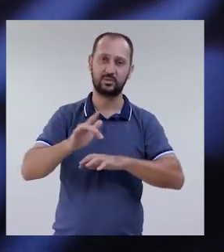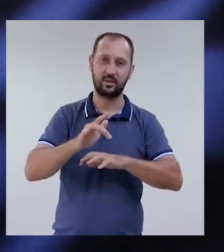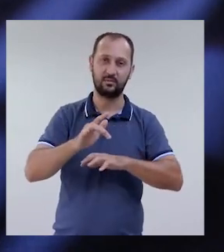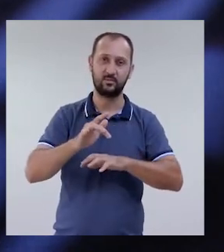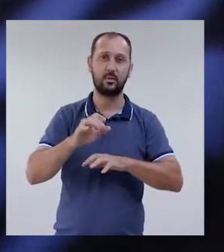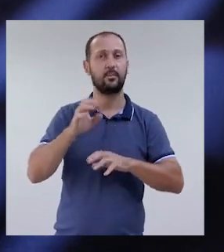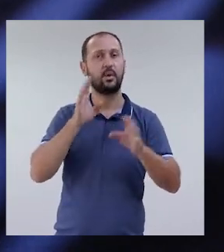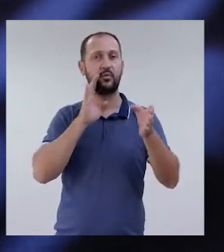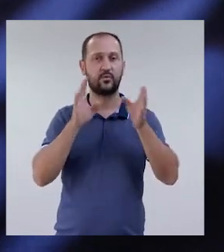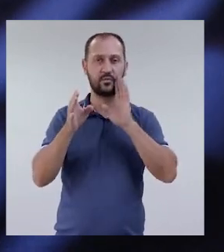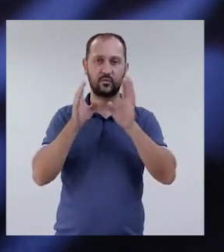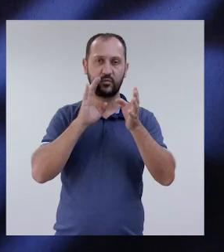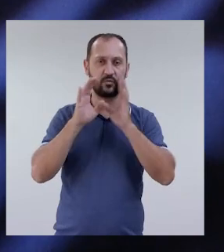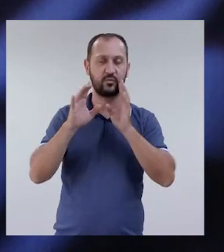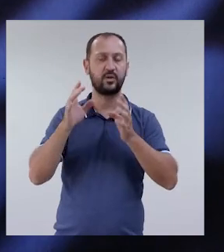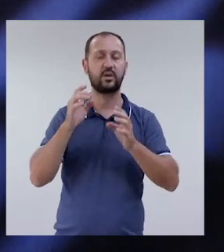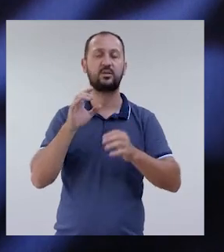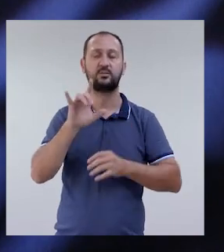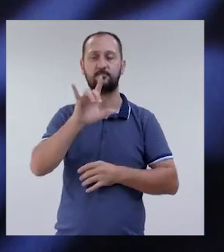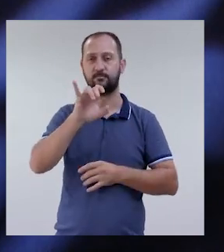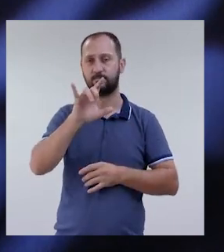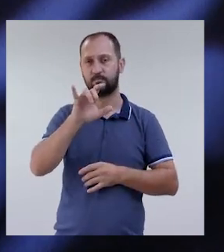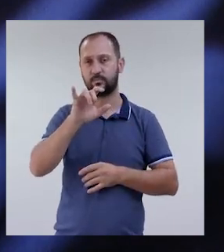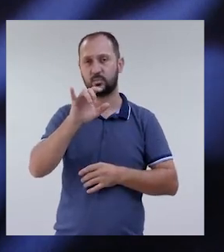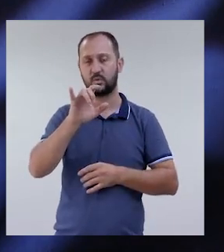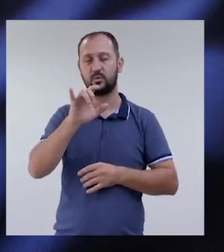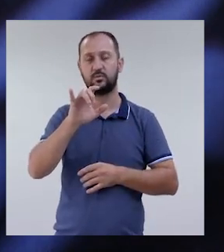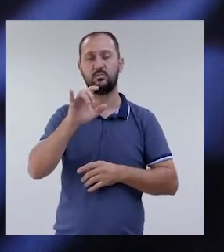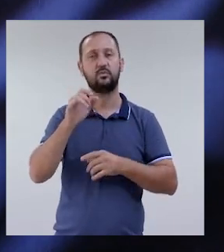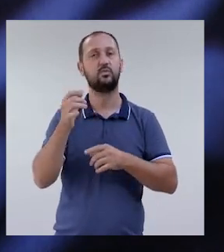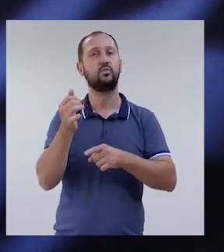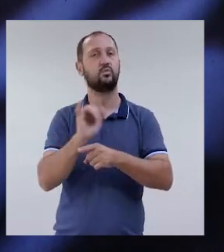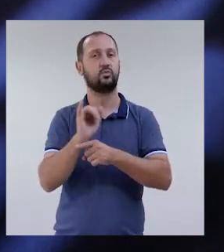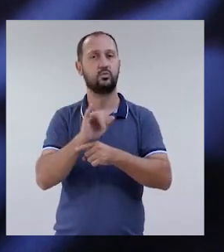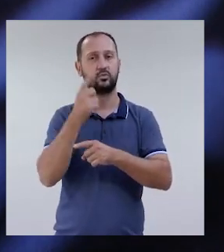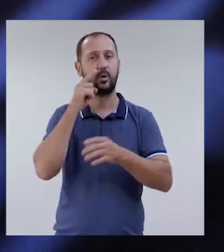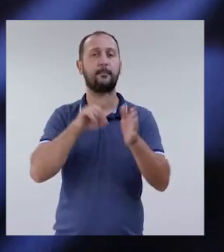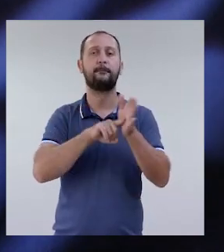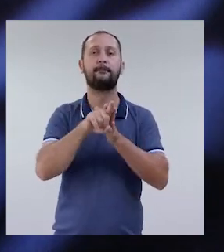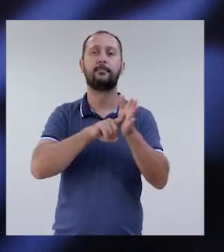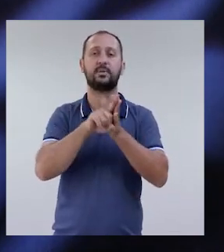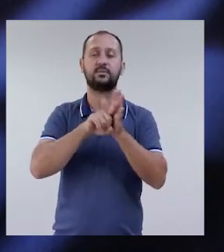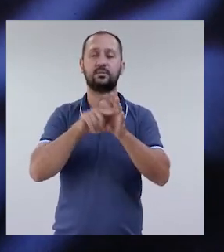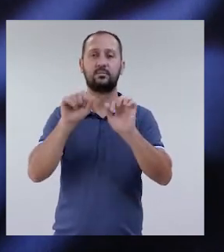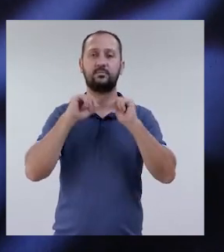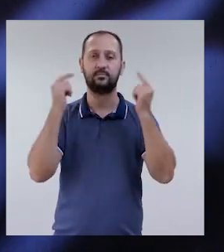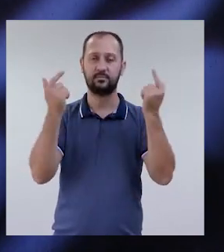nossas mídias sociais, pelo Facebook, Twitter, Instagram, YouTube. Só pesquisar